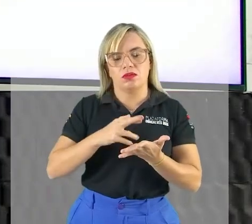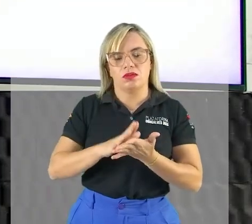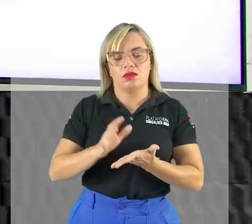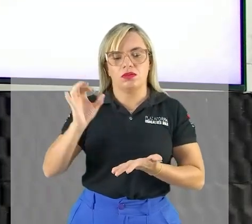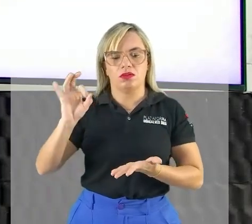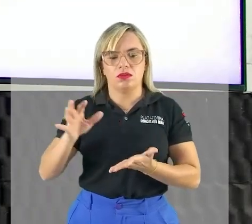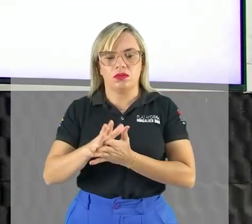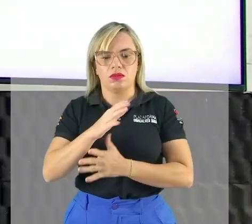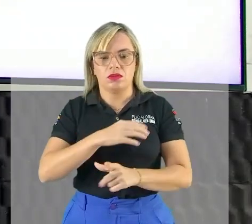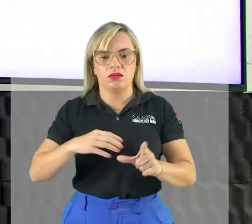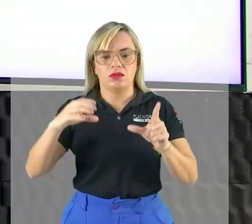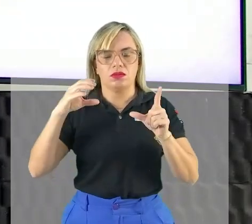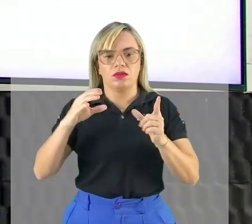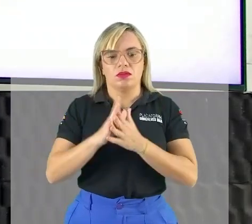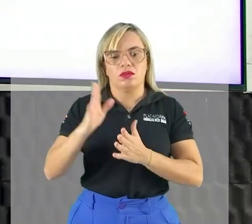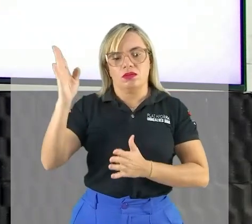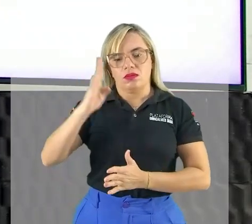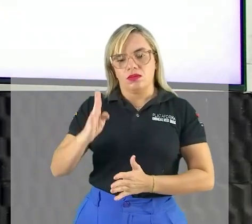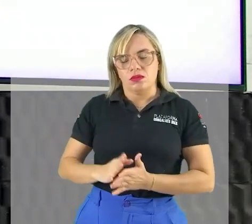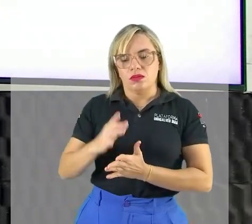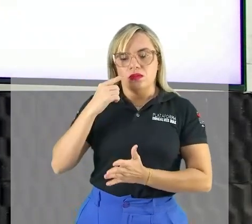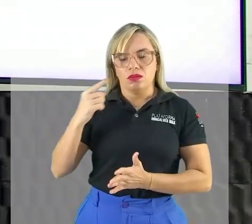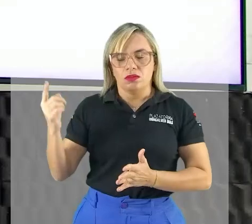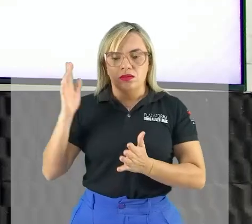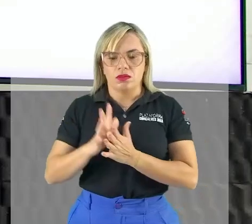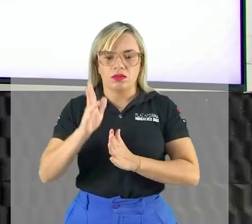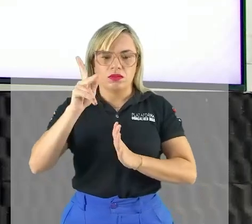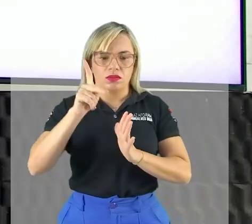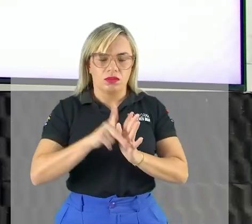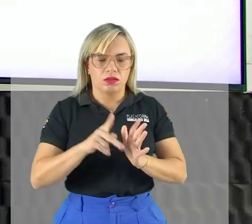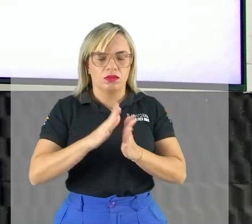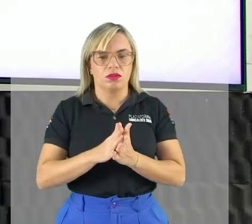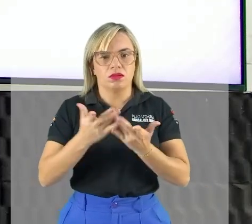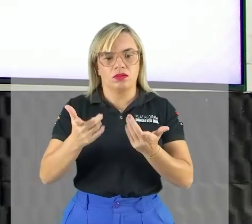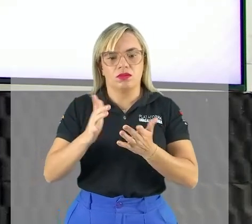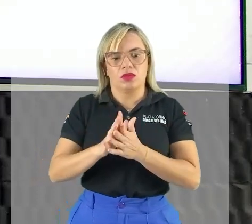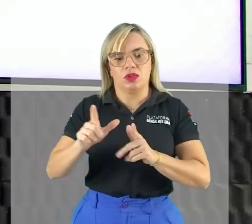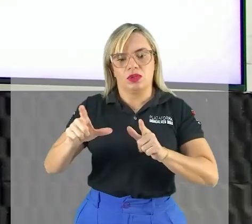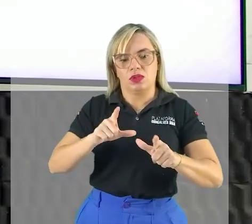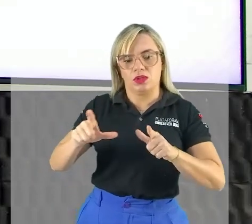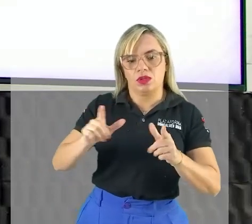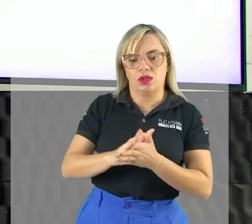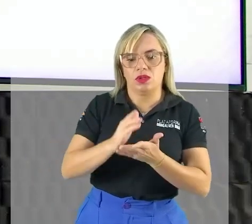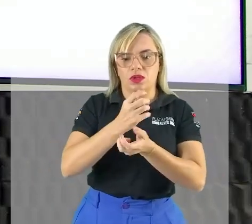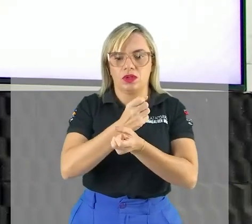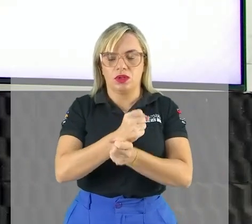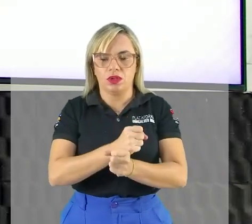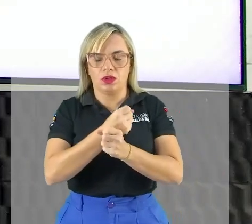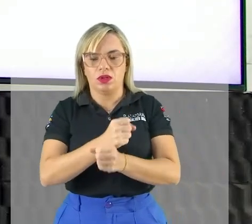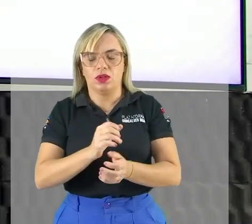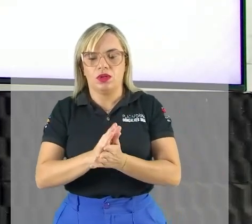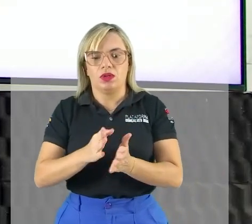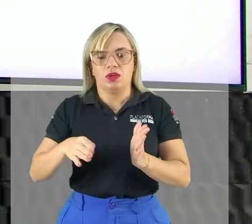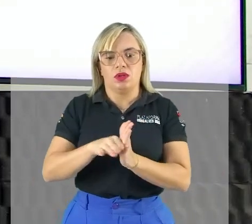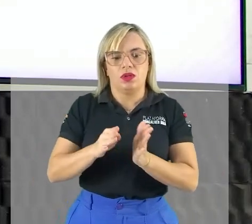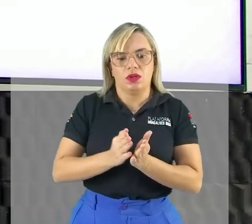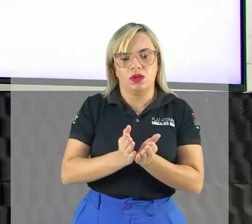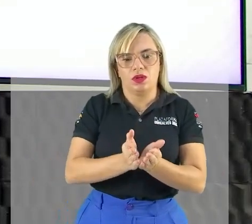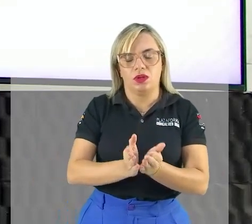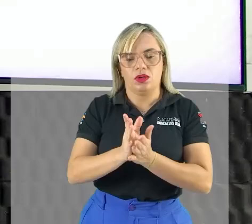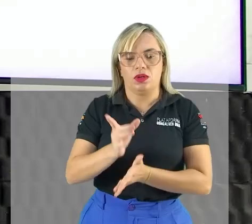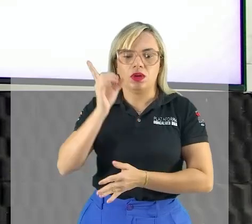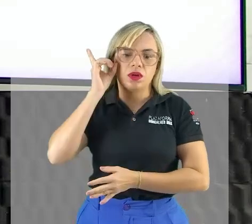dessa questão é a letra C no Brasil prevaleceu-se o projeto de abastecimento da mão de ó escrava por meio do tráfico negreiro e nos Estados